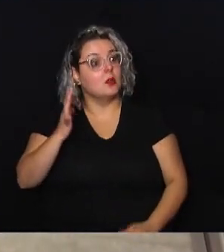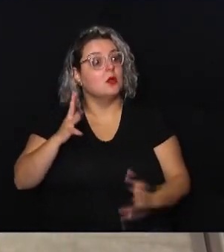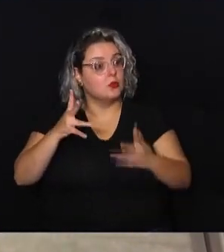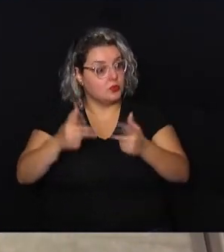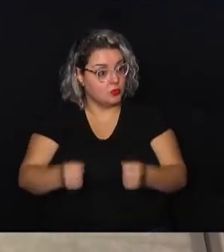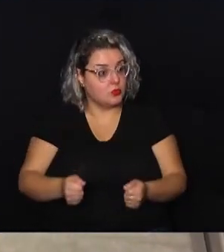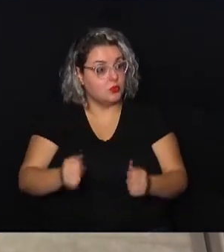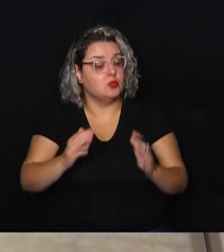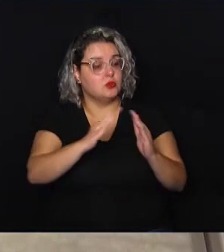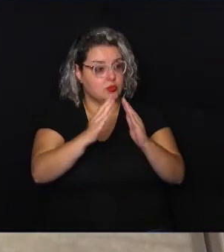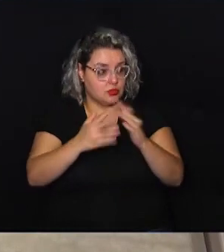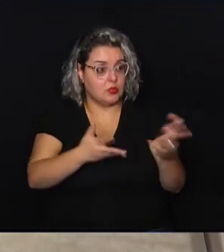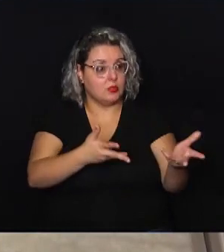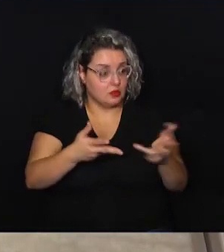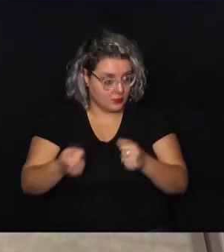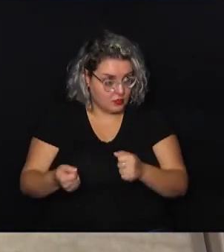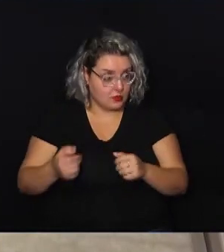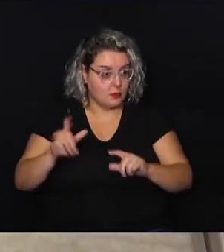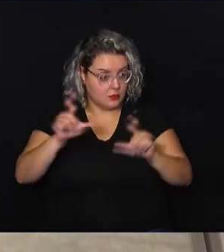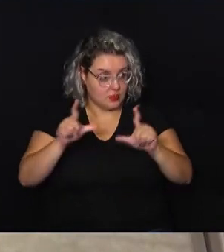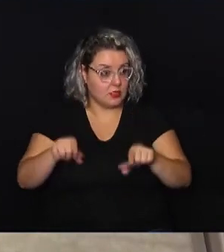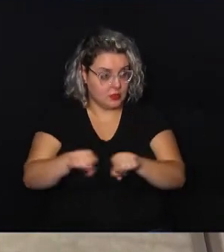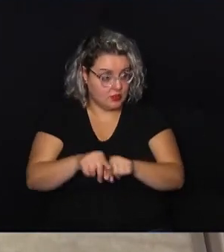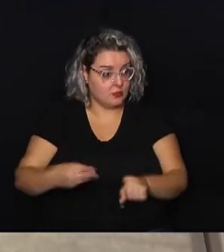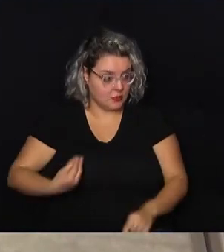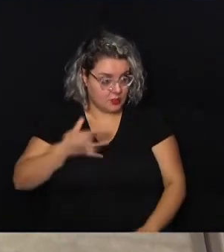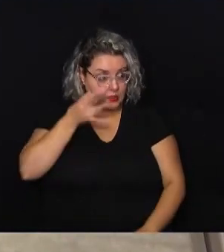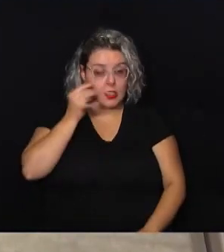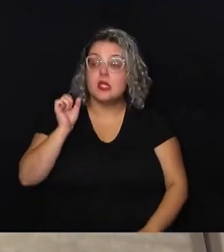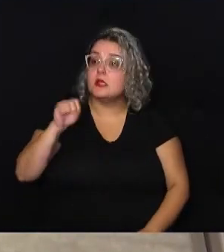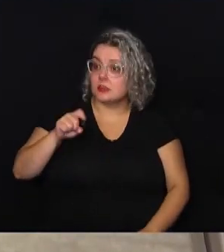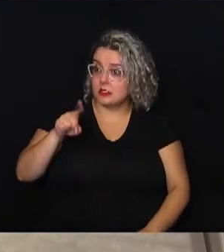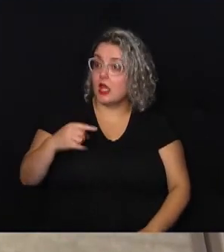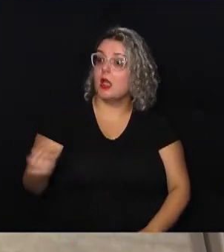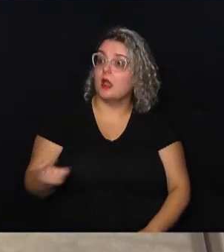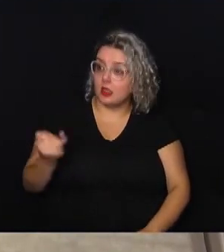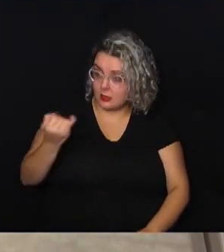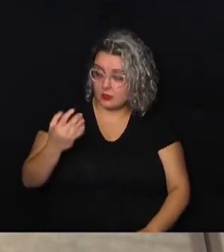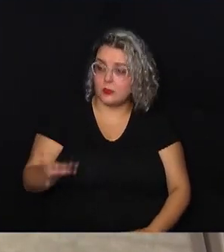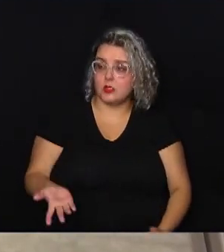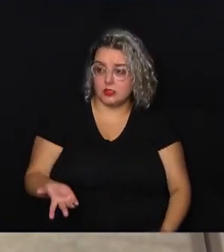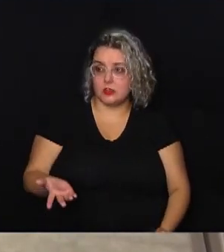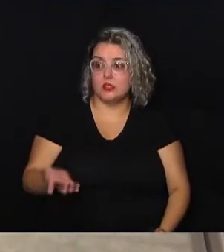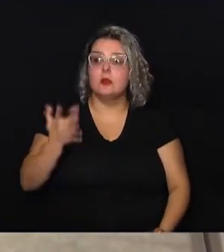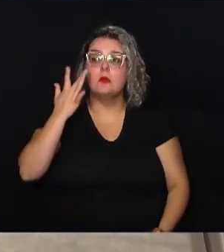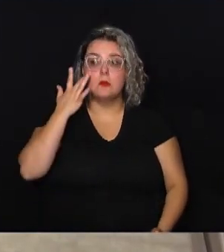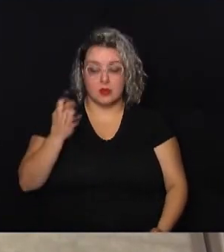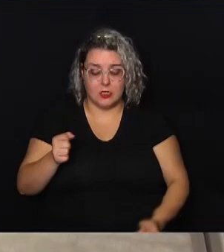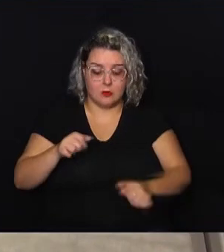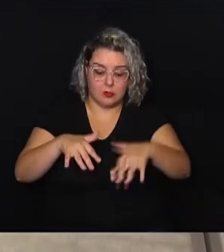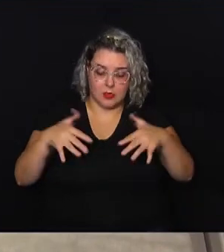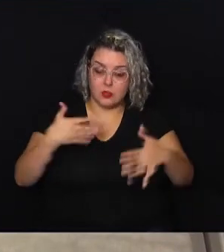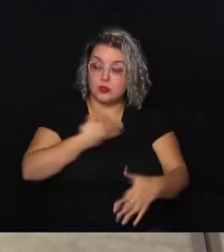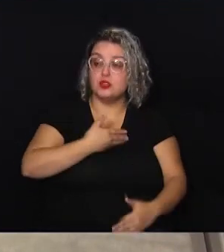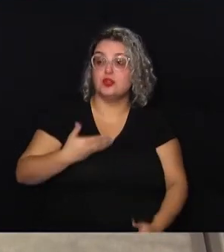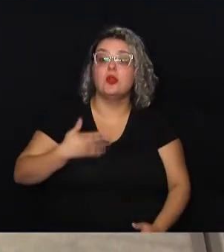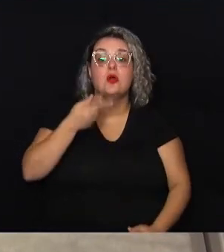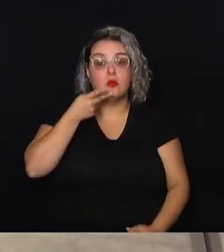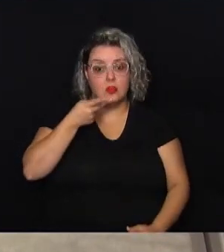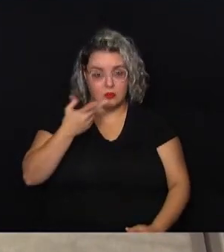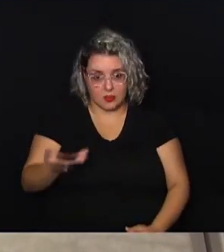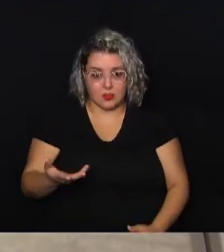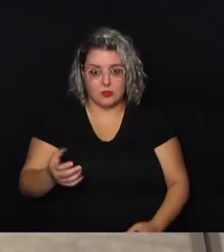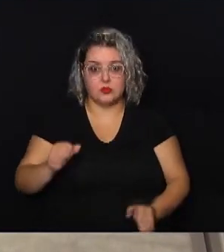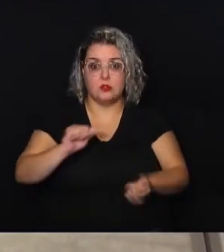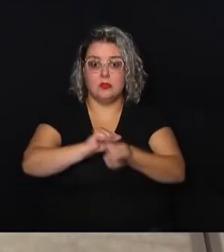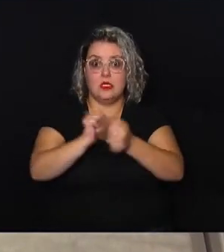está convidado a participar. Pela TV e também por aqui, né? Sim, muito importante. Aí é uma audiência pública que fala sobre a